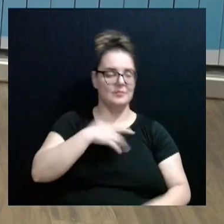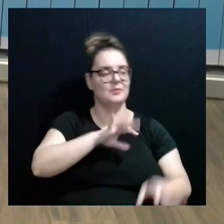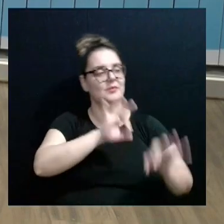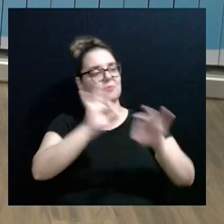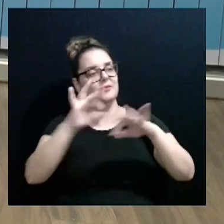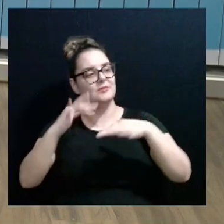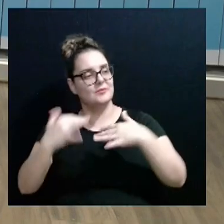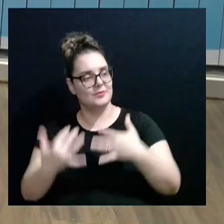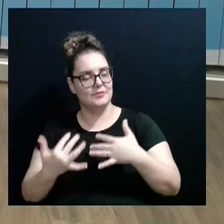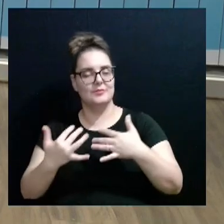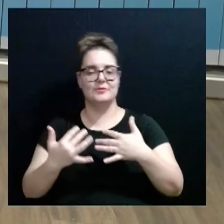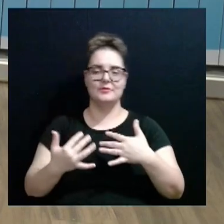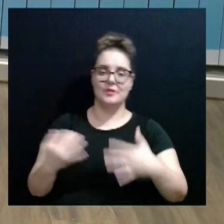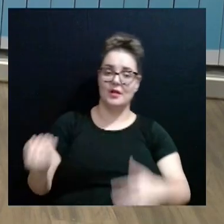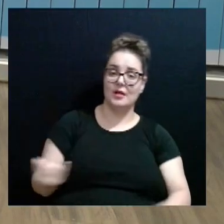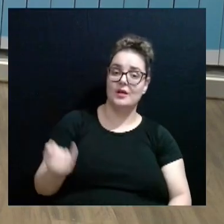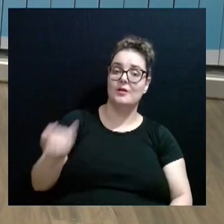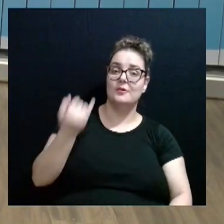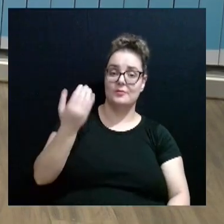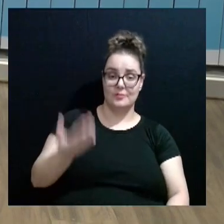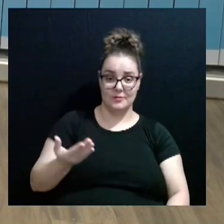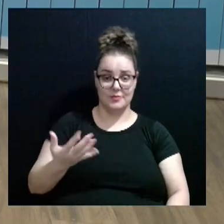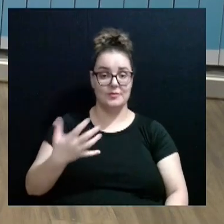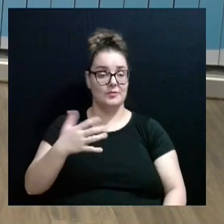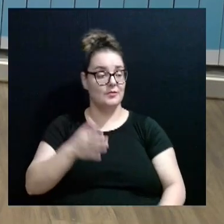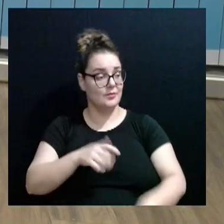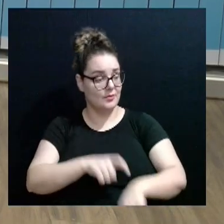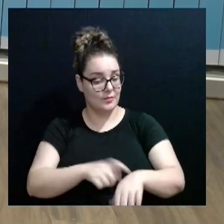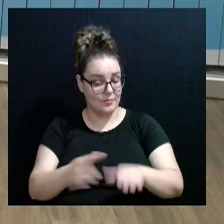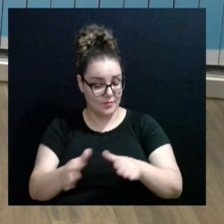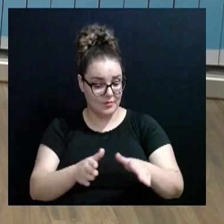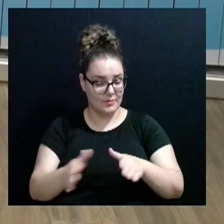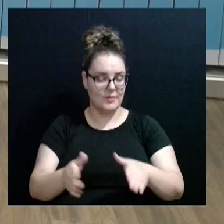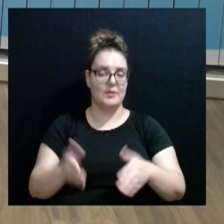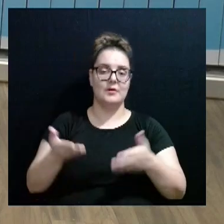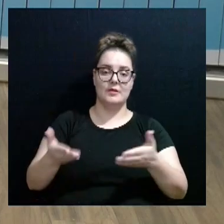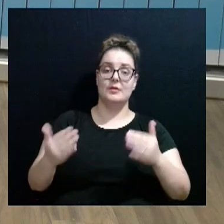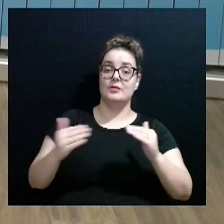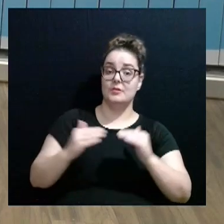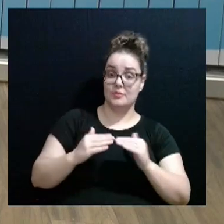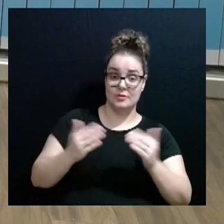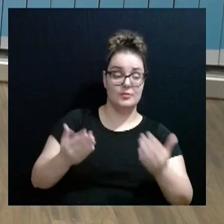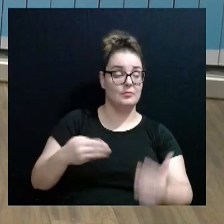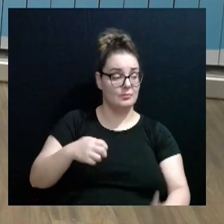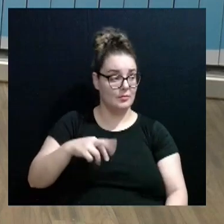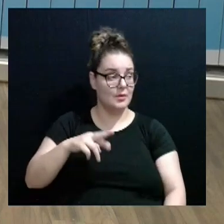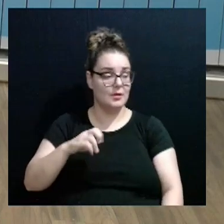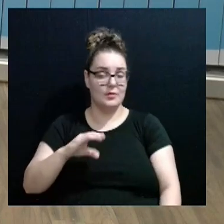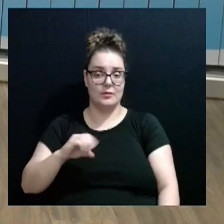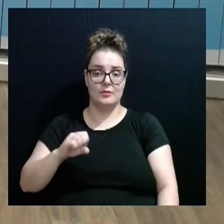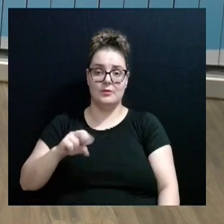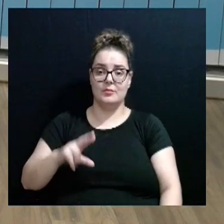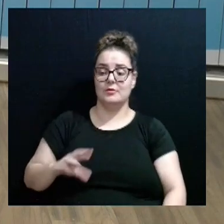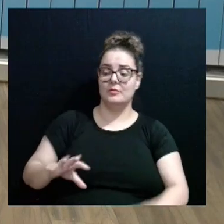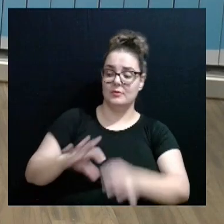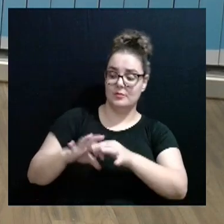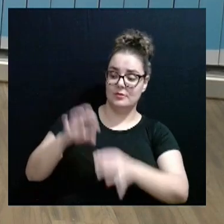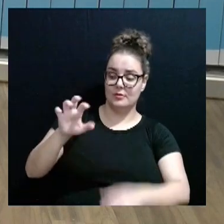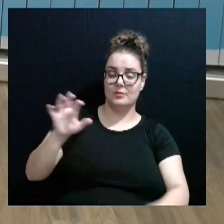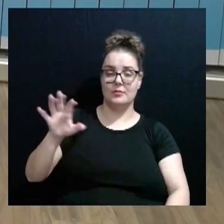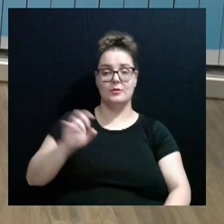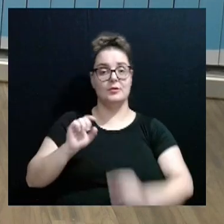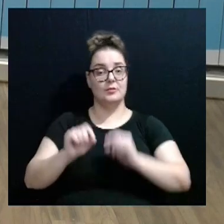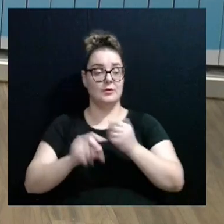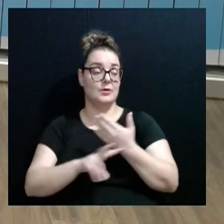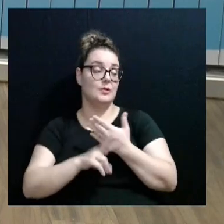a importância e o estágio em que está este acordo do Mercosul com a União Europeia e o que pode acontecer aí,